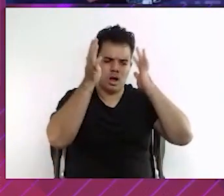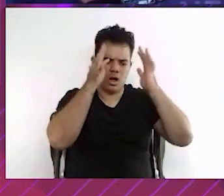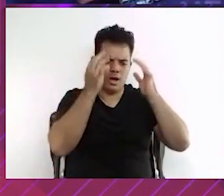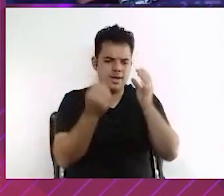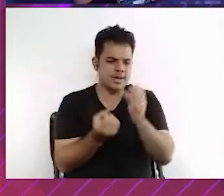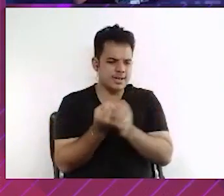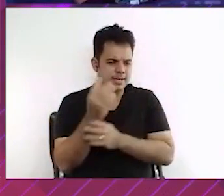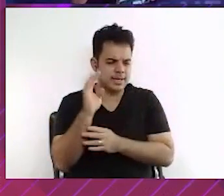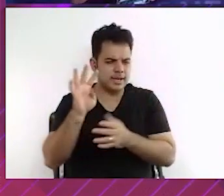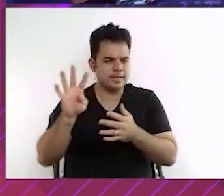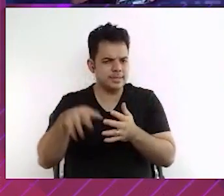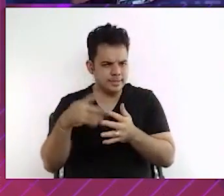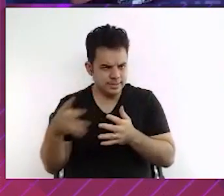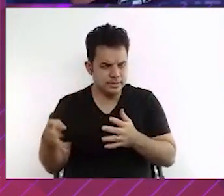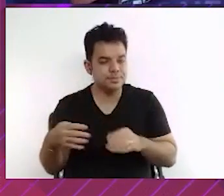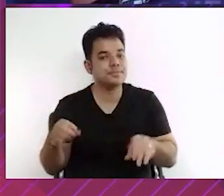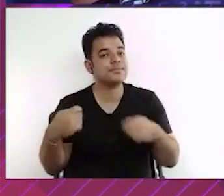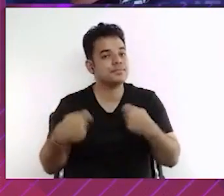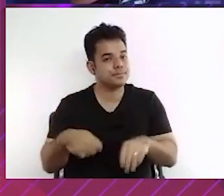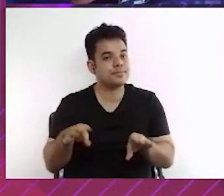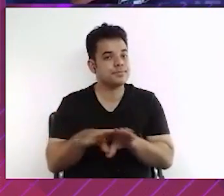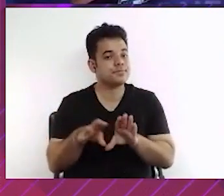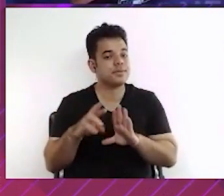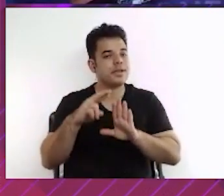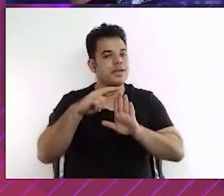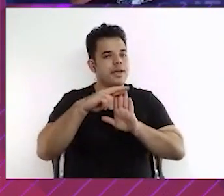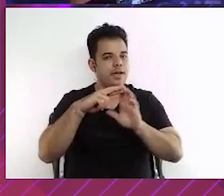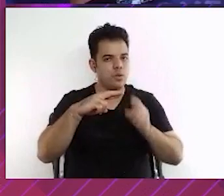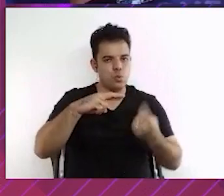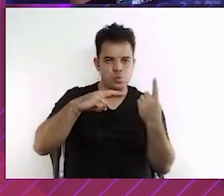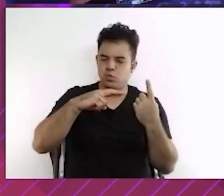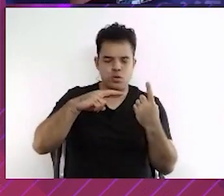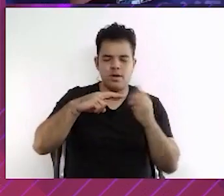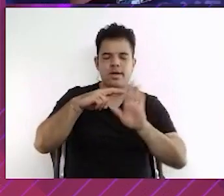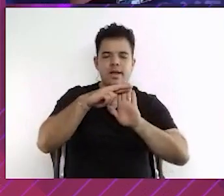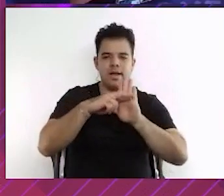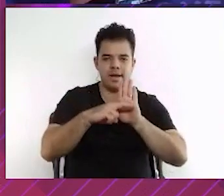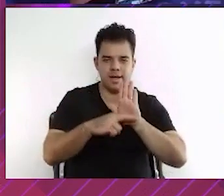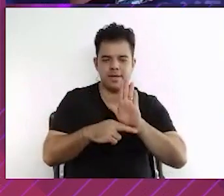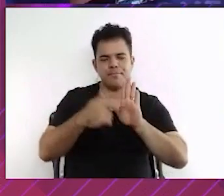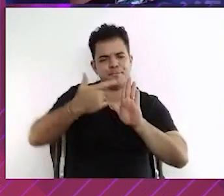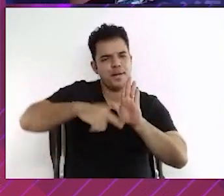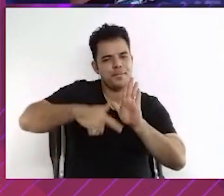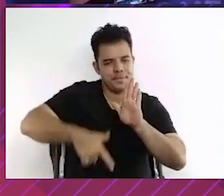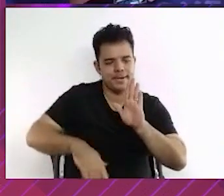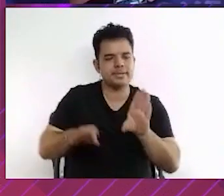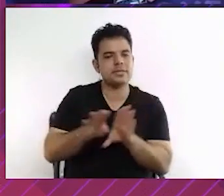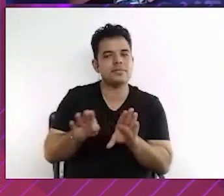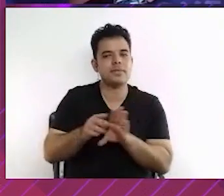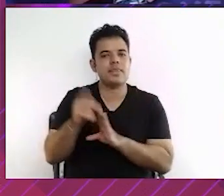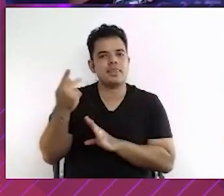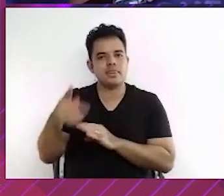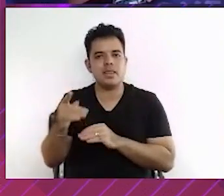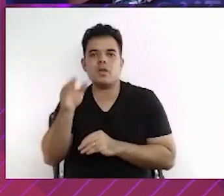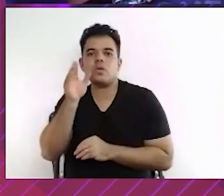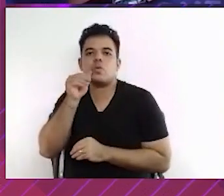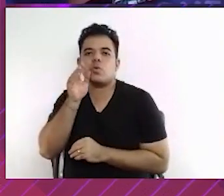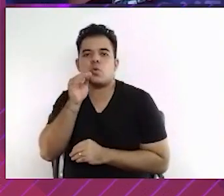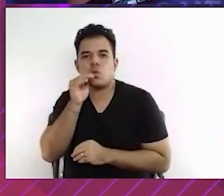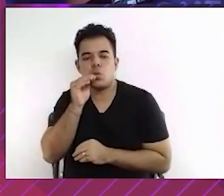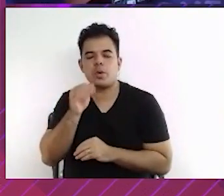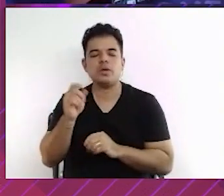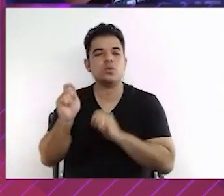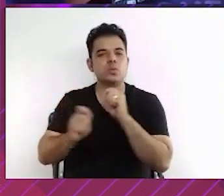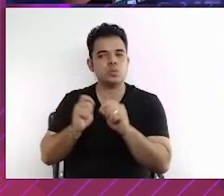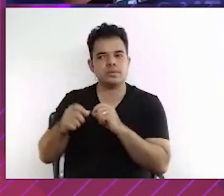Mas, além disso, a gente precisa de outras regras. A gente precisa que esses colaboradores eles tenham as qualificações específicas